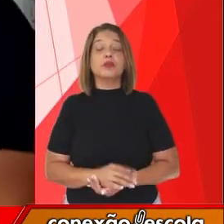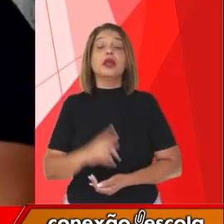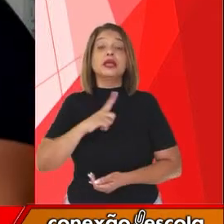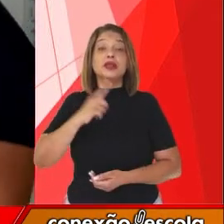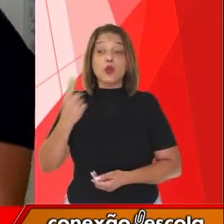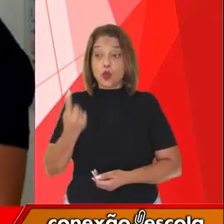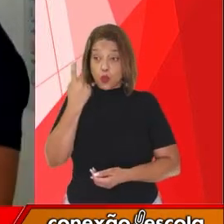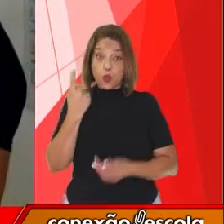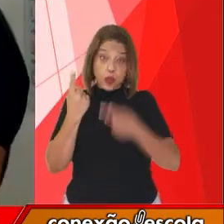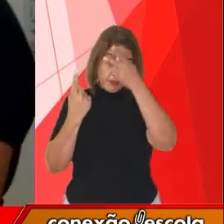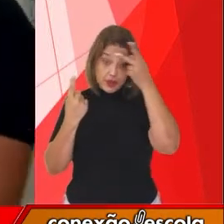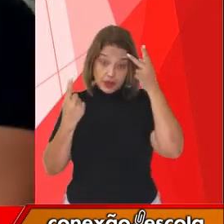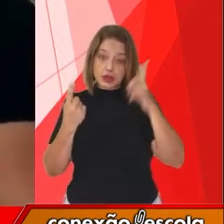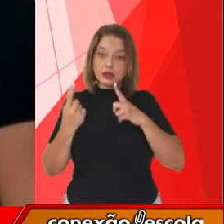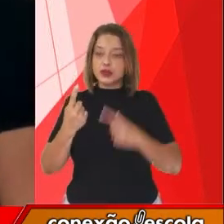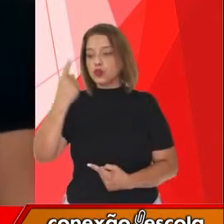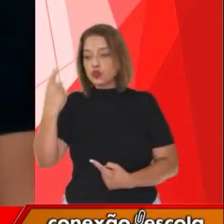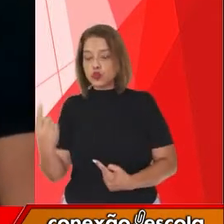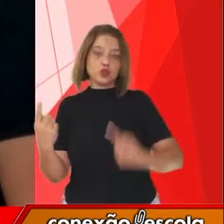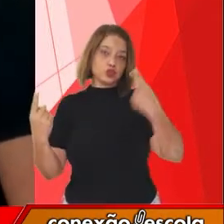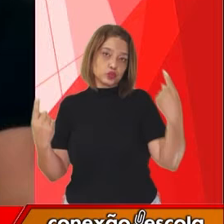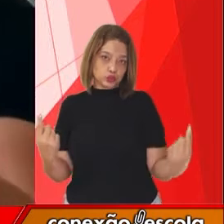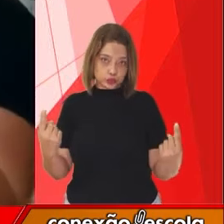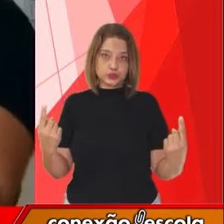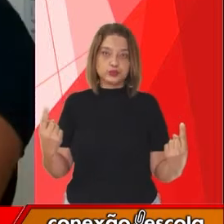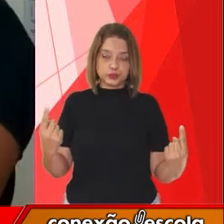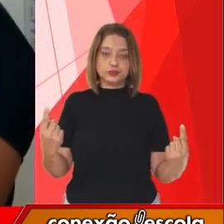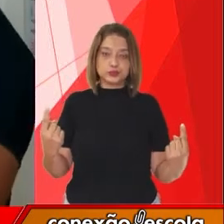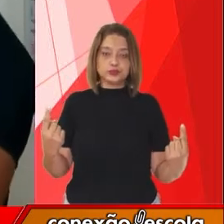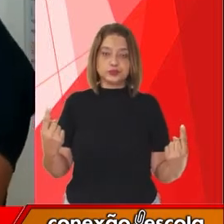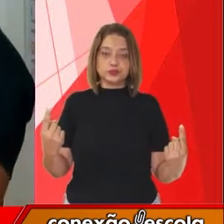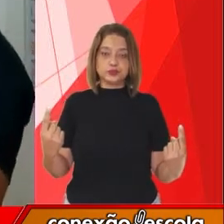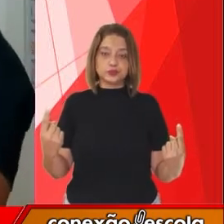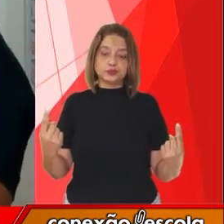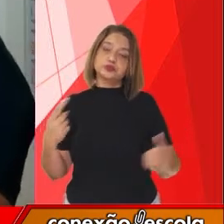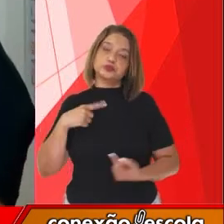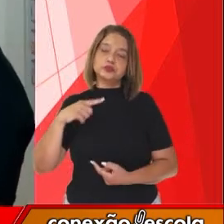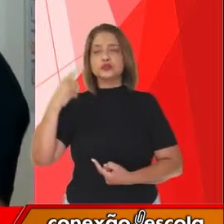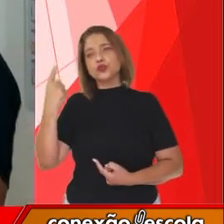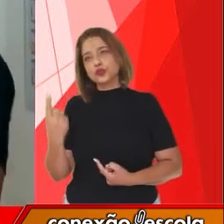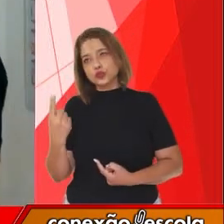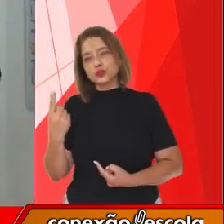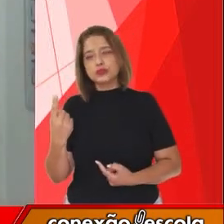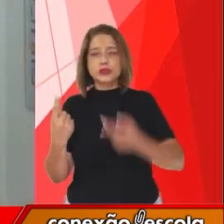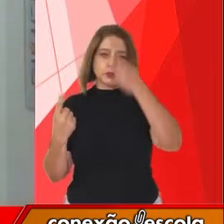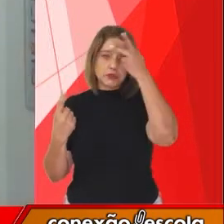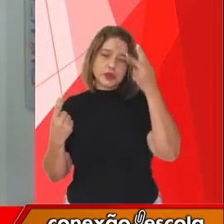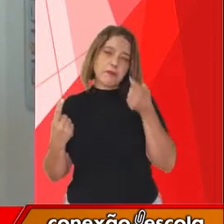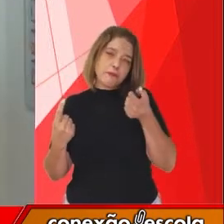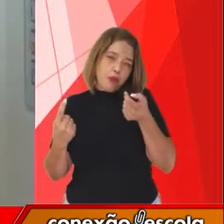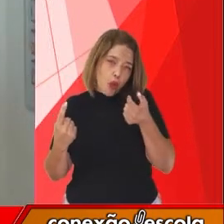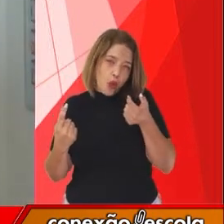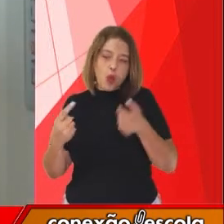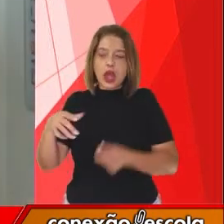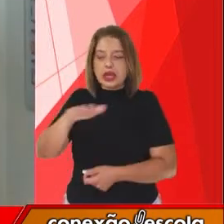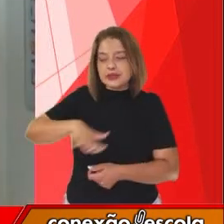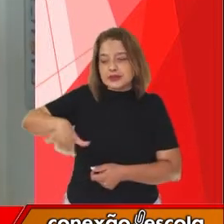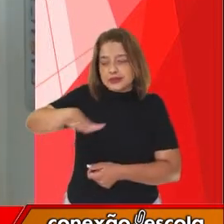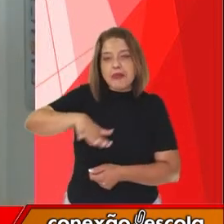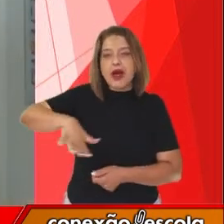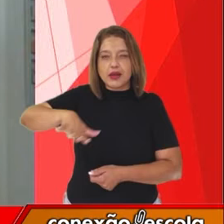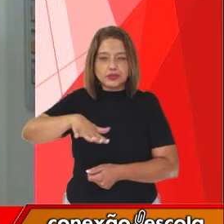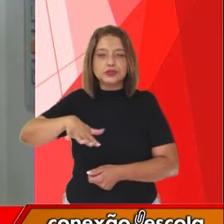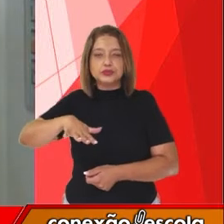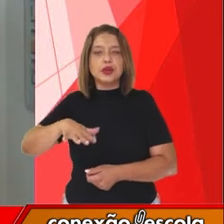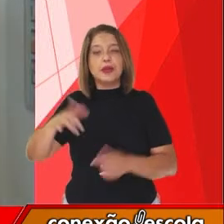é simples, eu tenho um jogador de cada lado da quadra. Um jogador, menos gente, menos espaço.